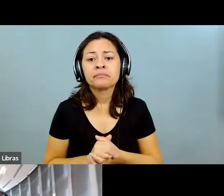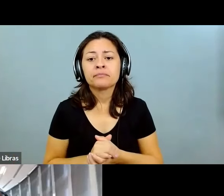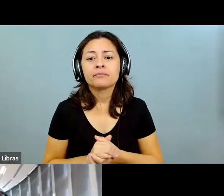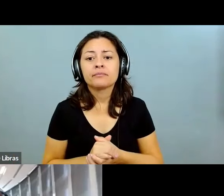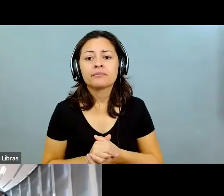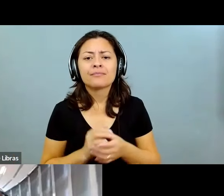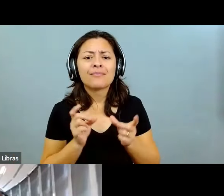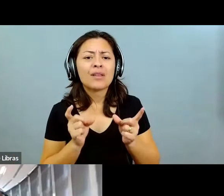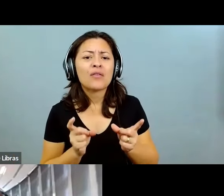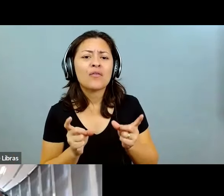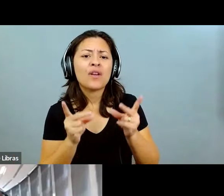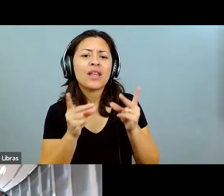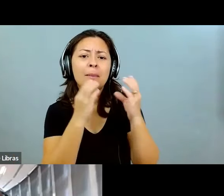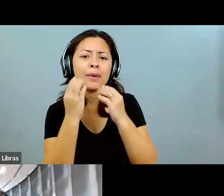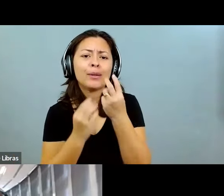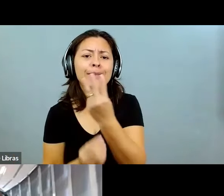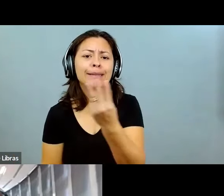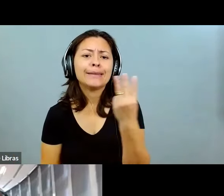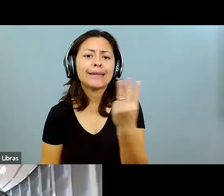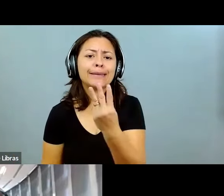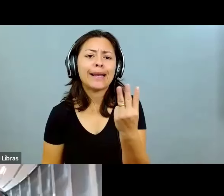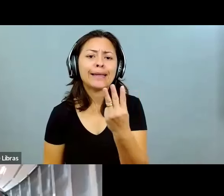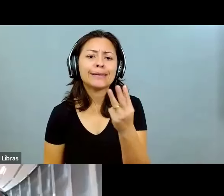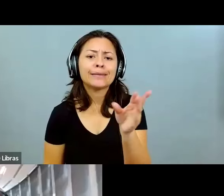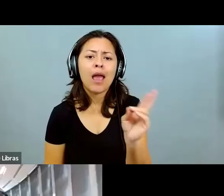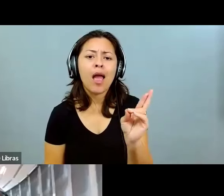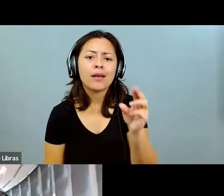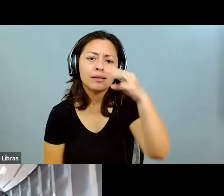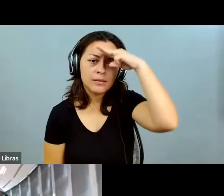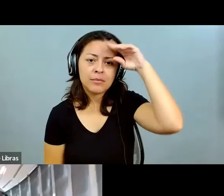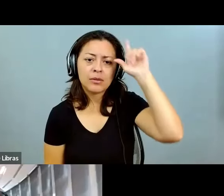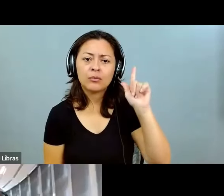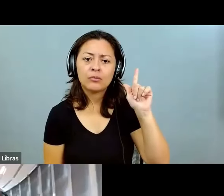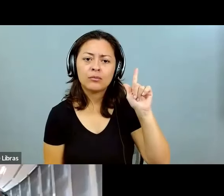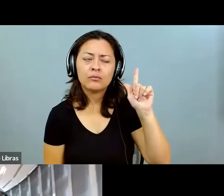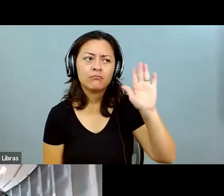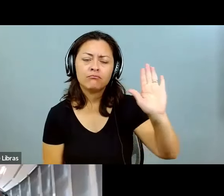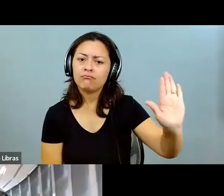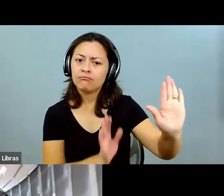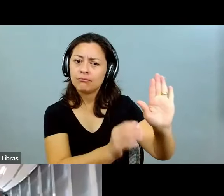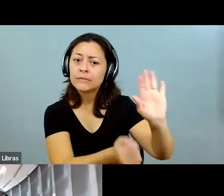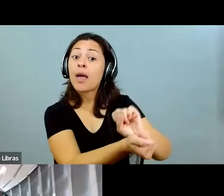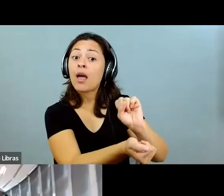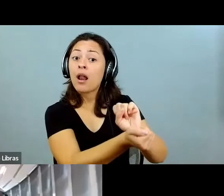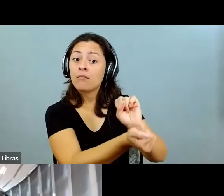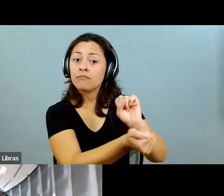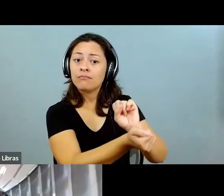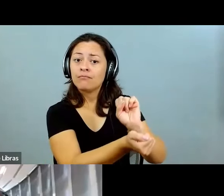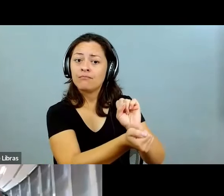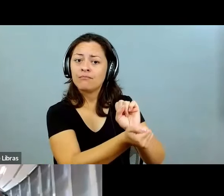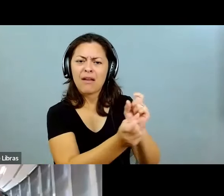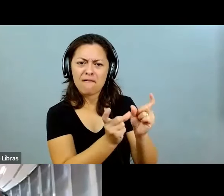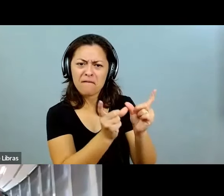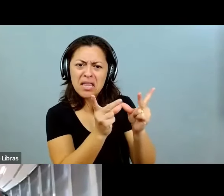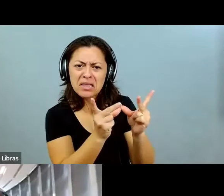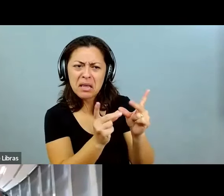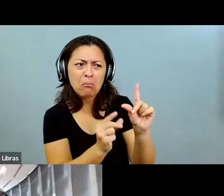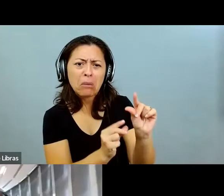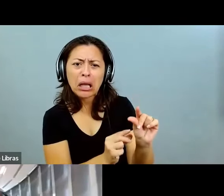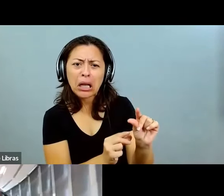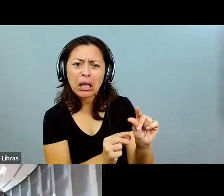milha a r 33 no Mato Grosso é é melhor esperar coror risco porque por menos como como chegou a bater né